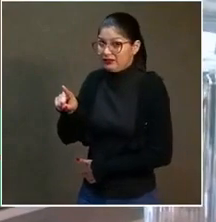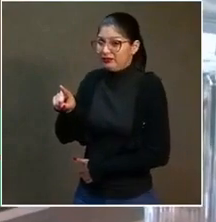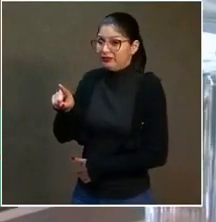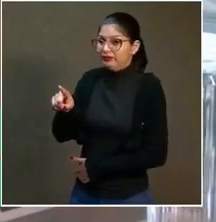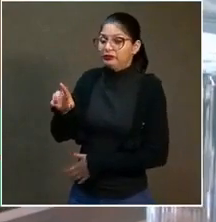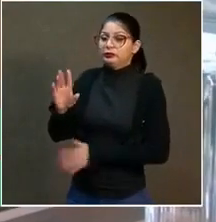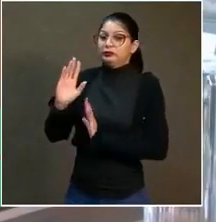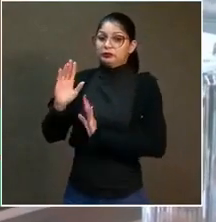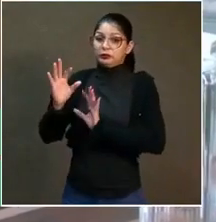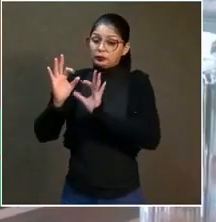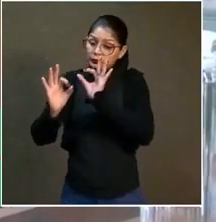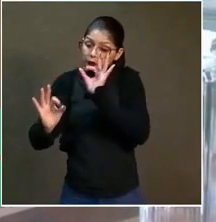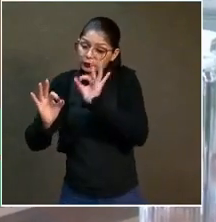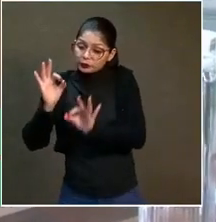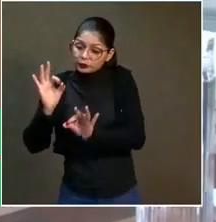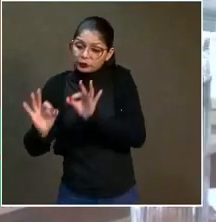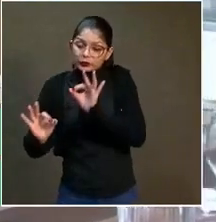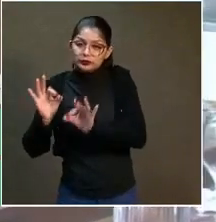julgarão